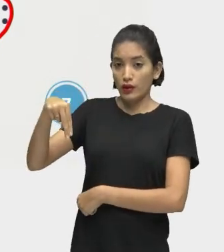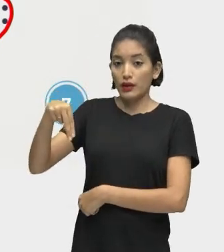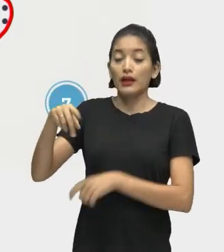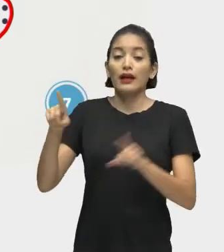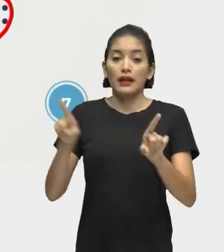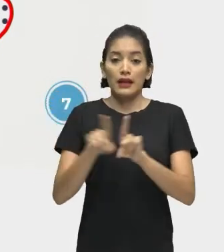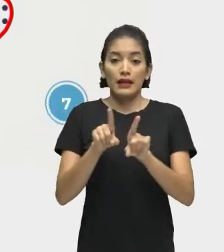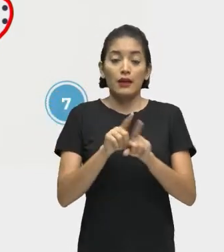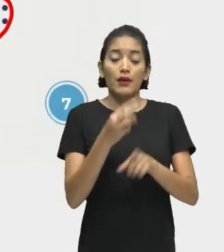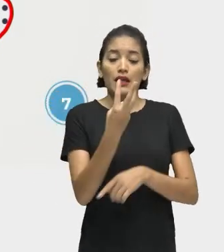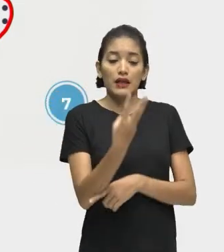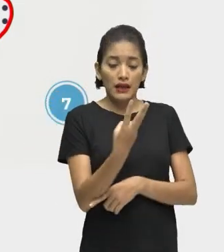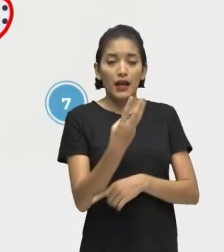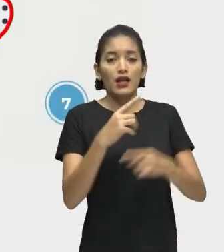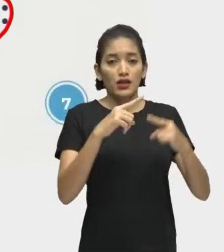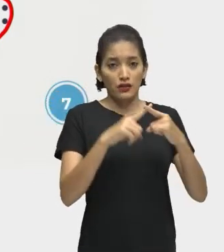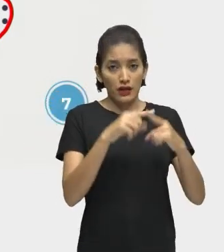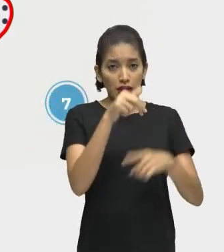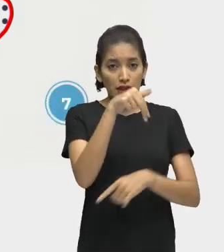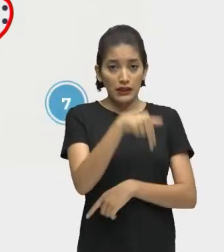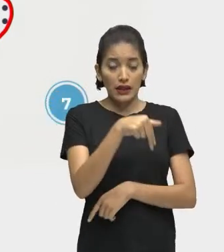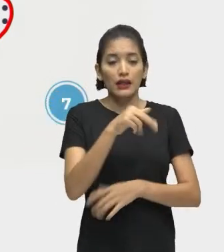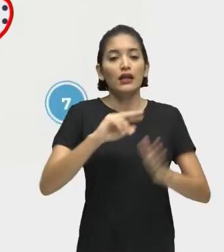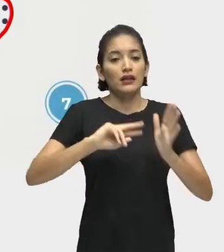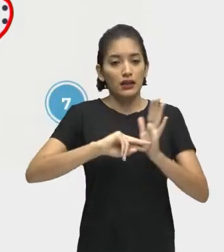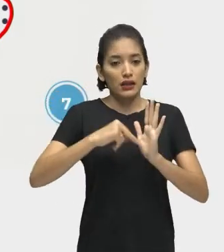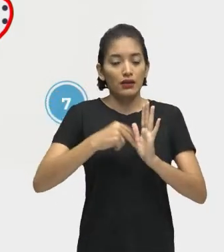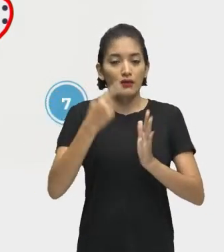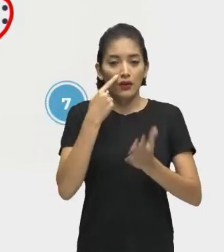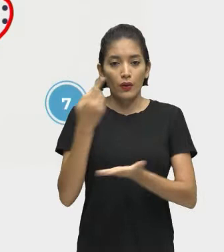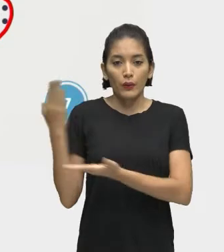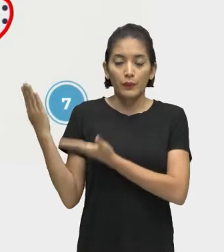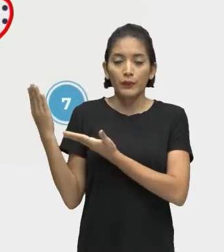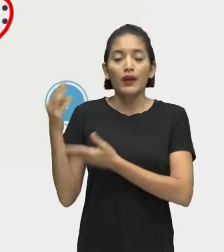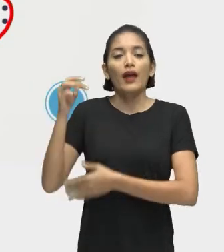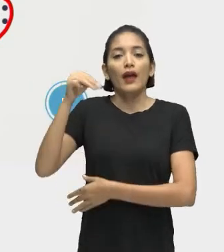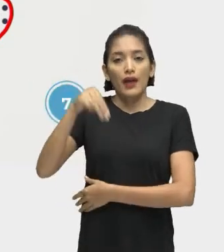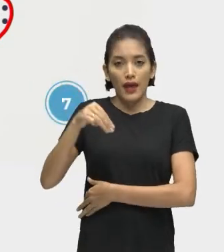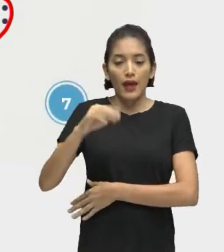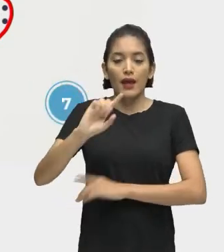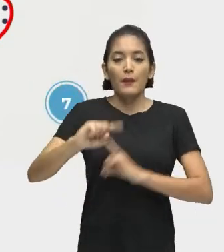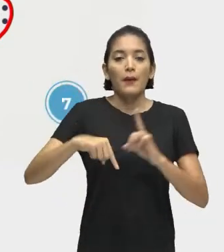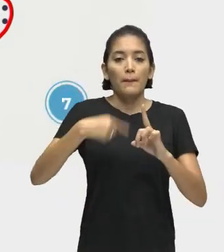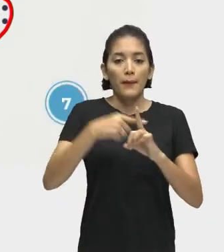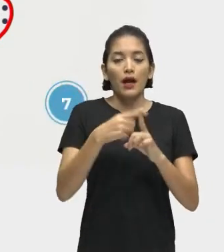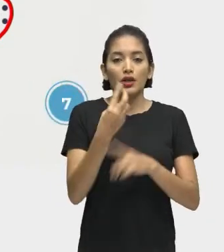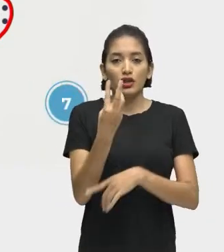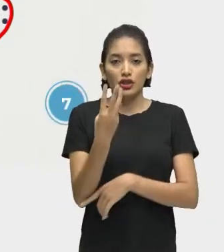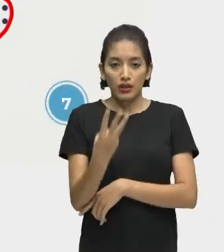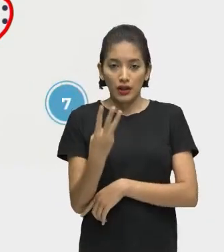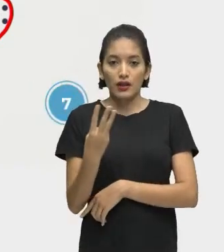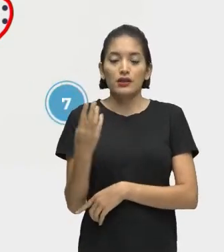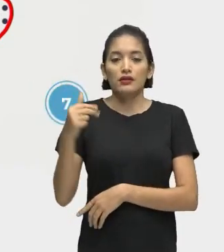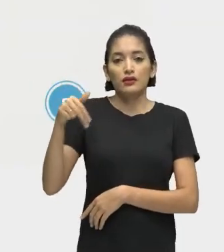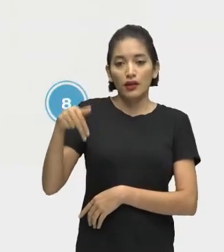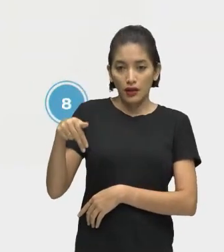o triplo do número n vai ser essa aqui, ó, m mais 3n.